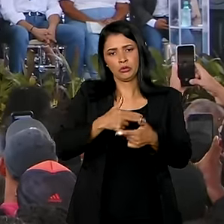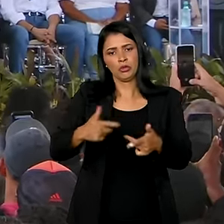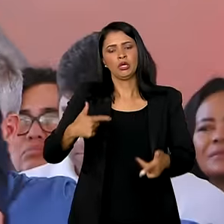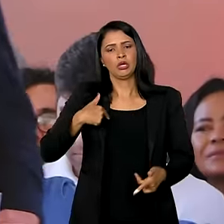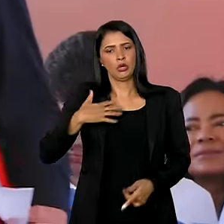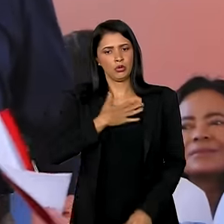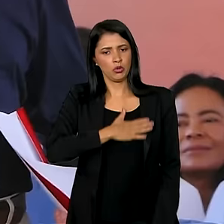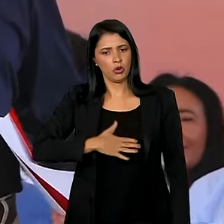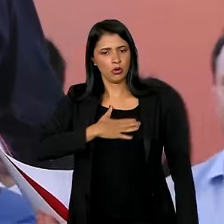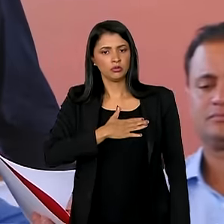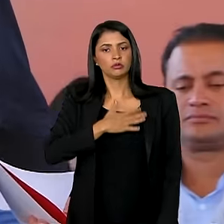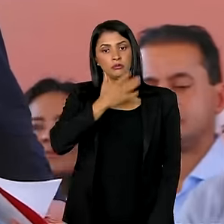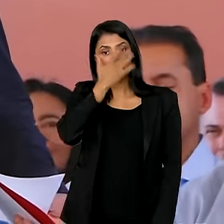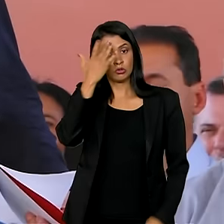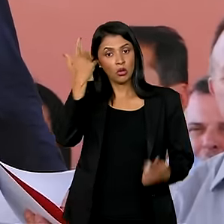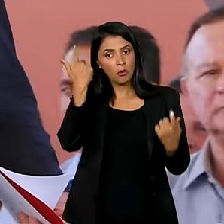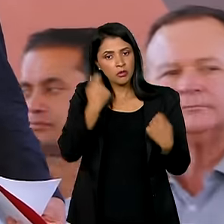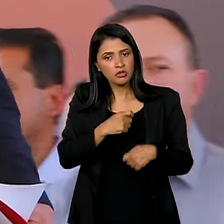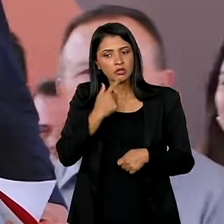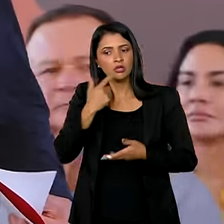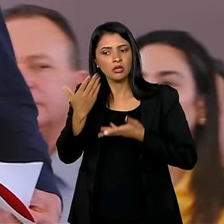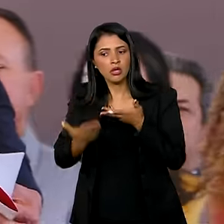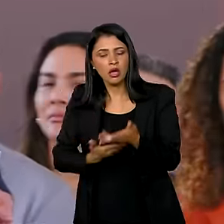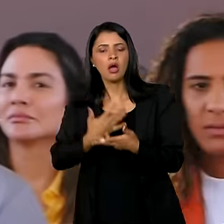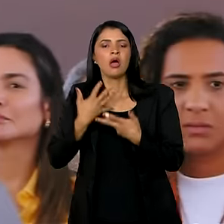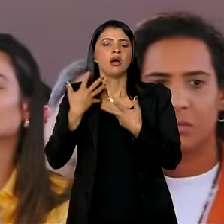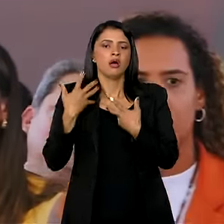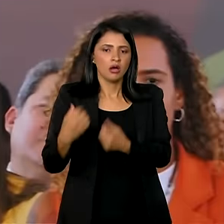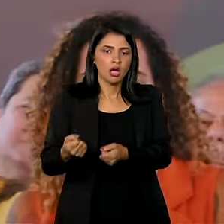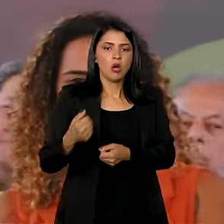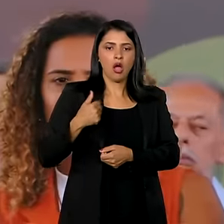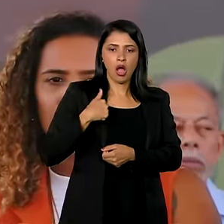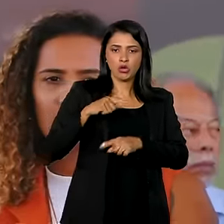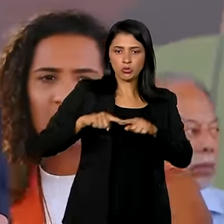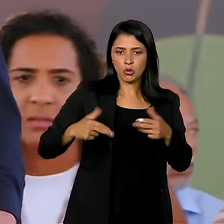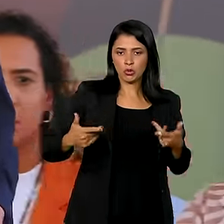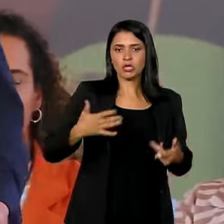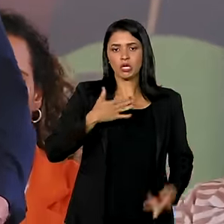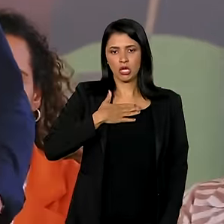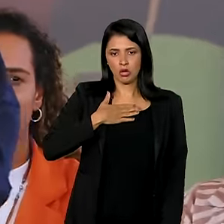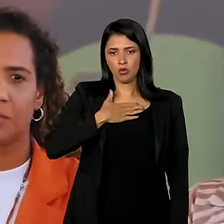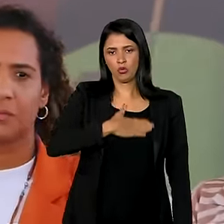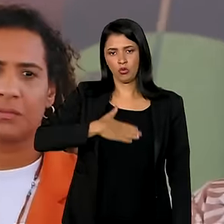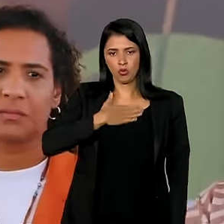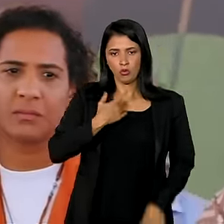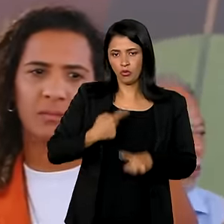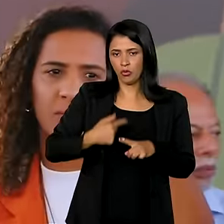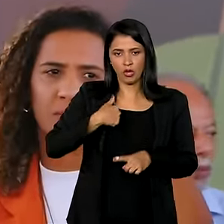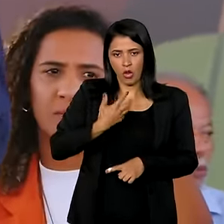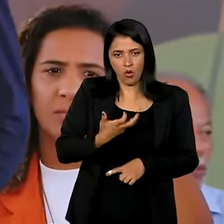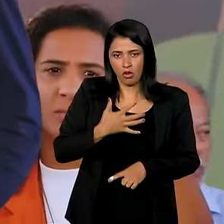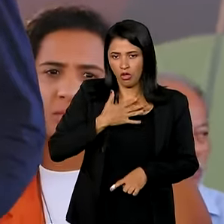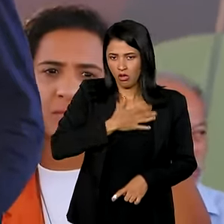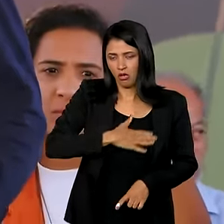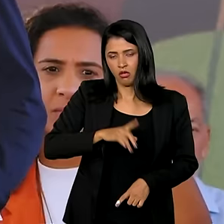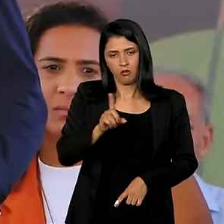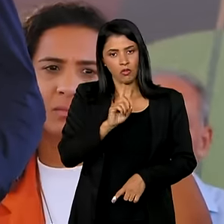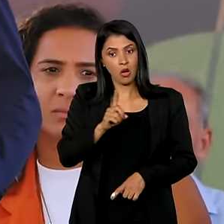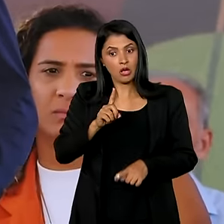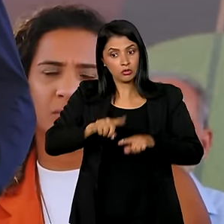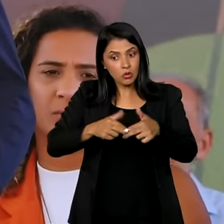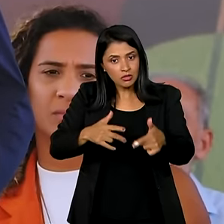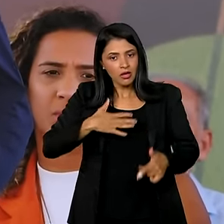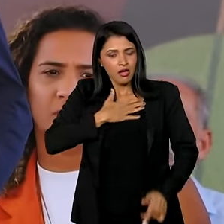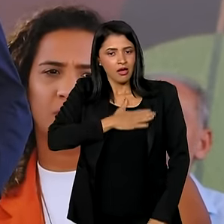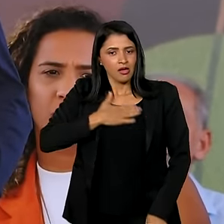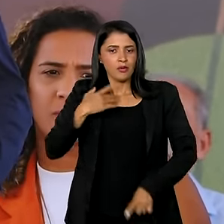As pessoas precisam ser convencidas de que aquilo que eu gosto não é porque eu gosto. Aquilo que eu gosto é porque